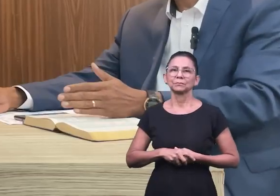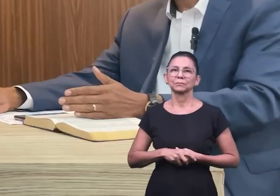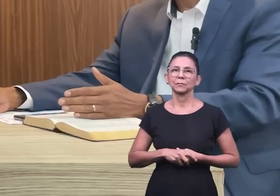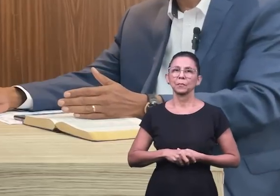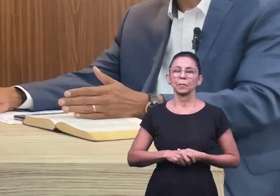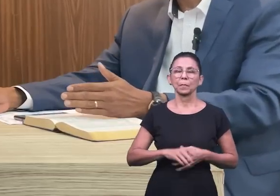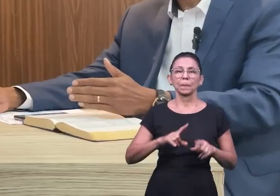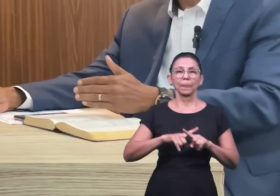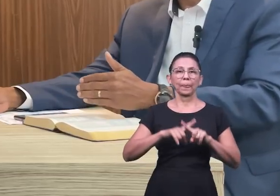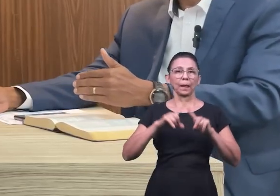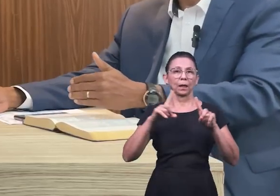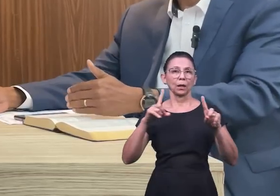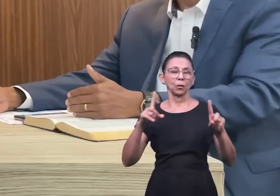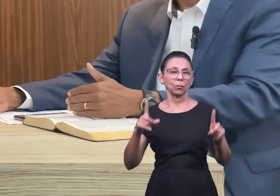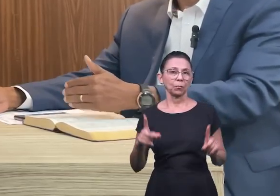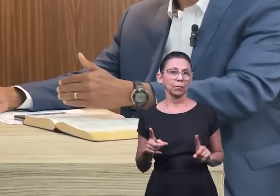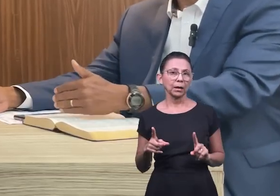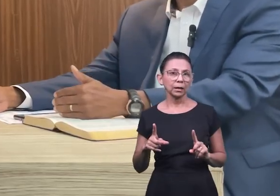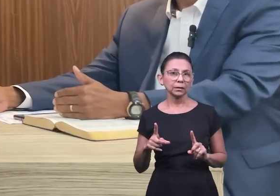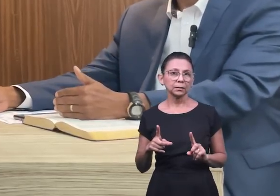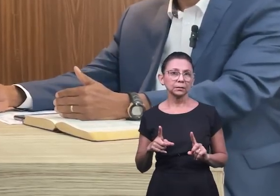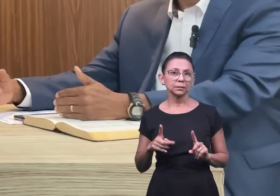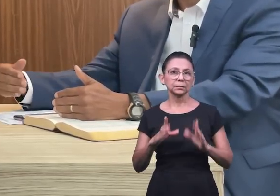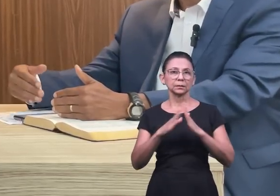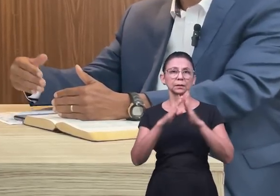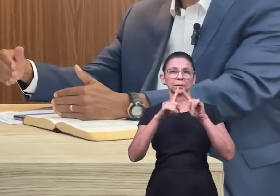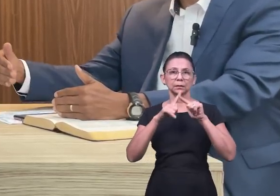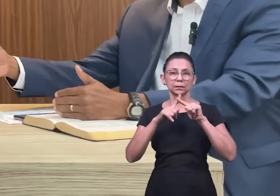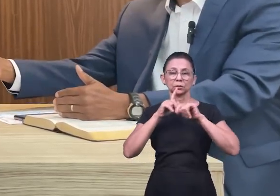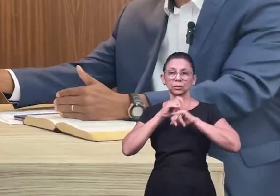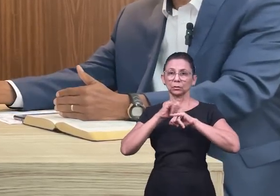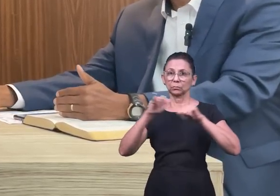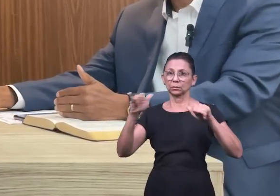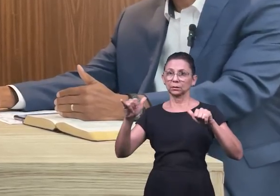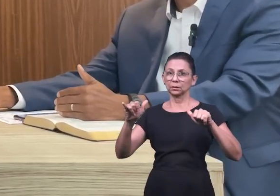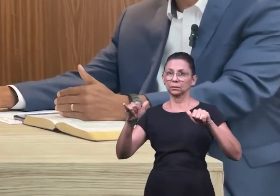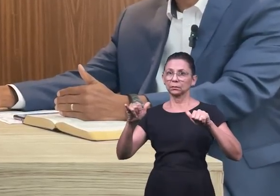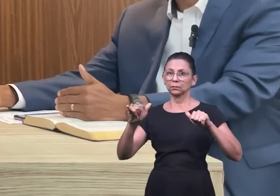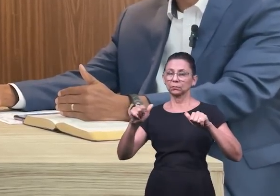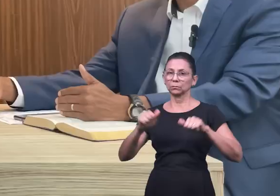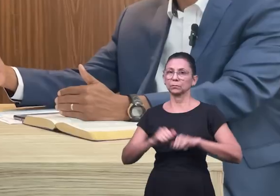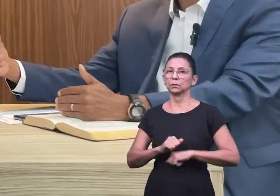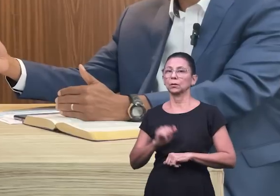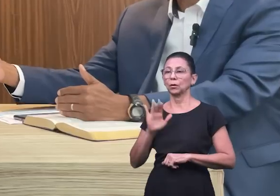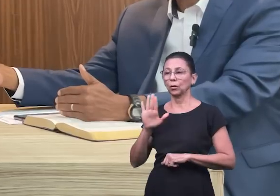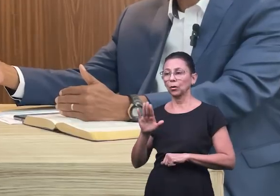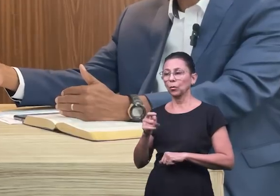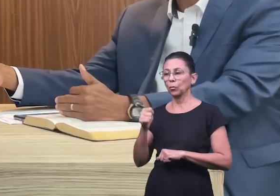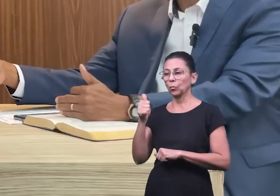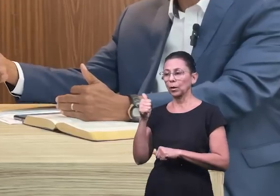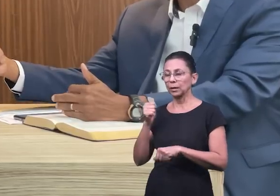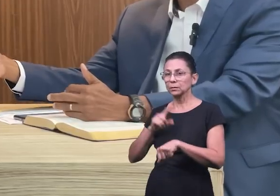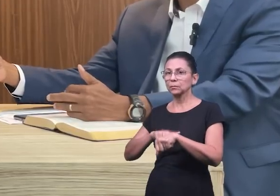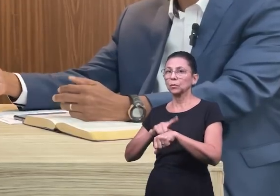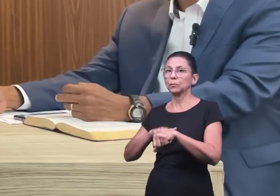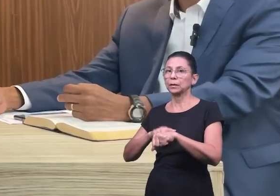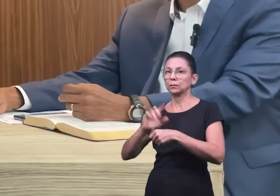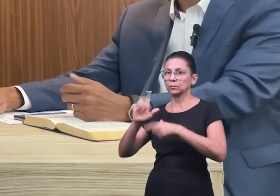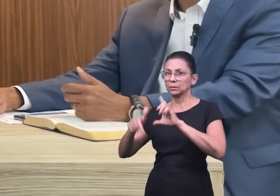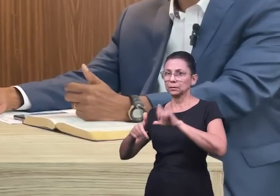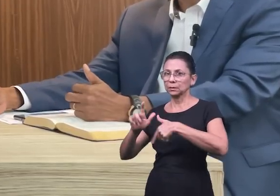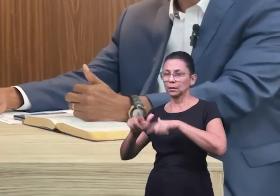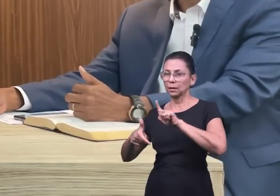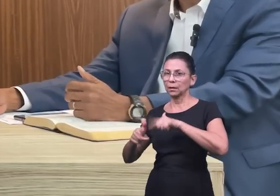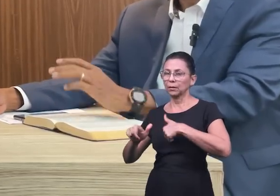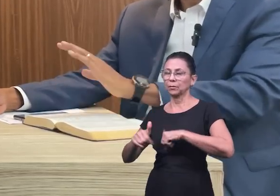se cumprindo na igreja, ela está anunciando para Israel que o momento de Israel ainda vai chegar. O momento que ele chegará ainda para despertar,